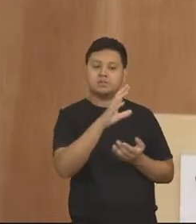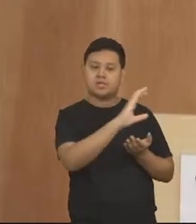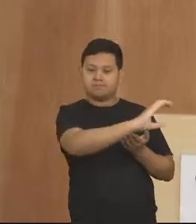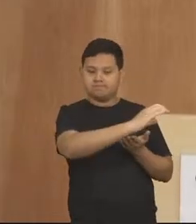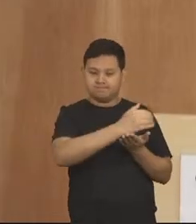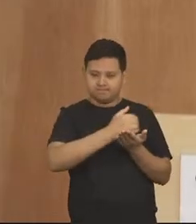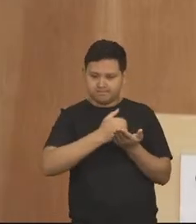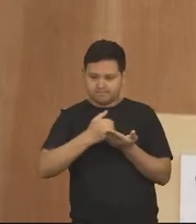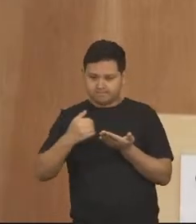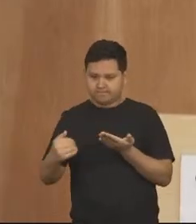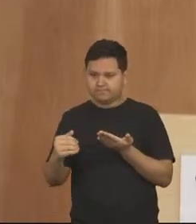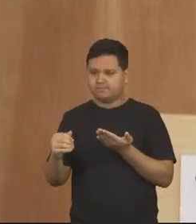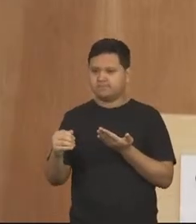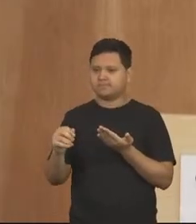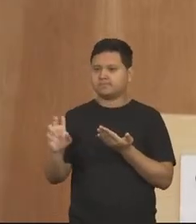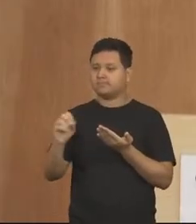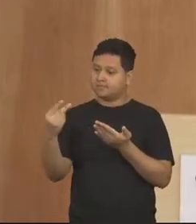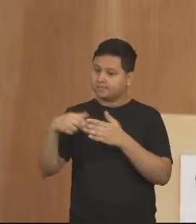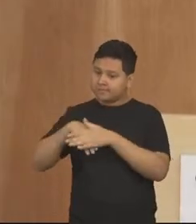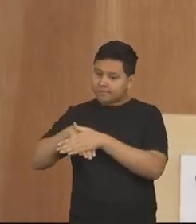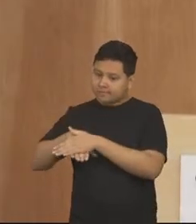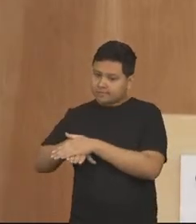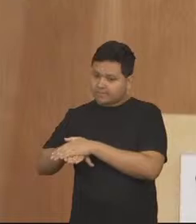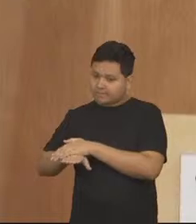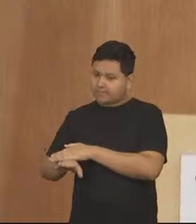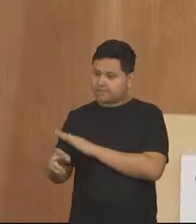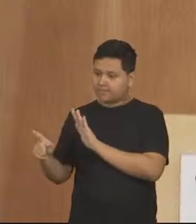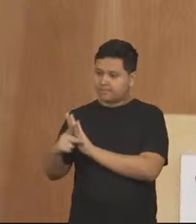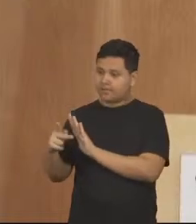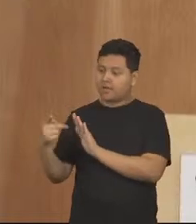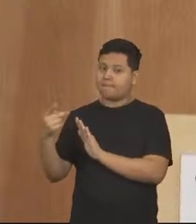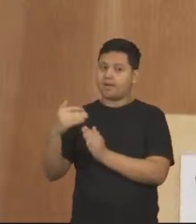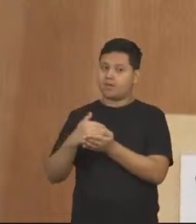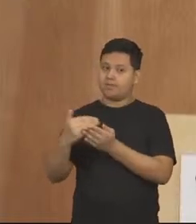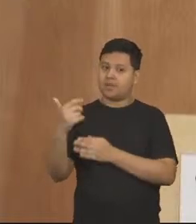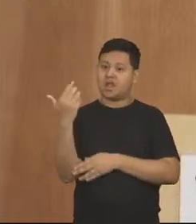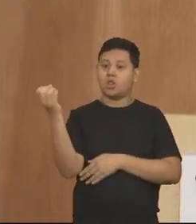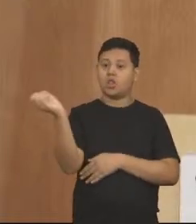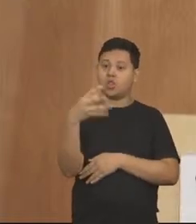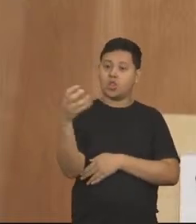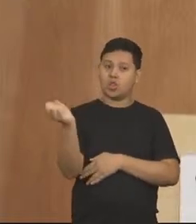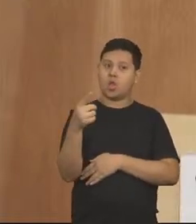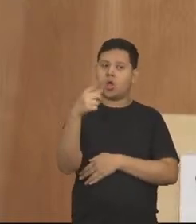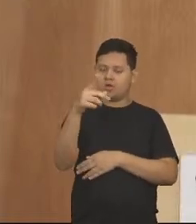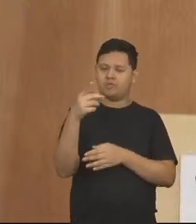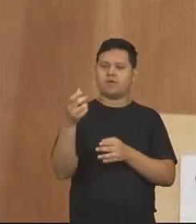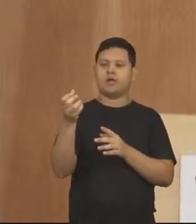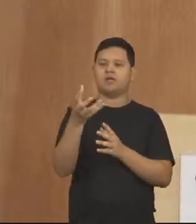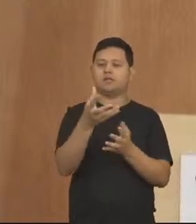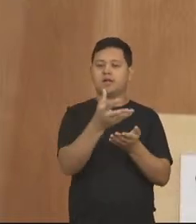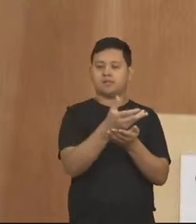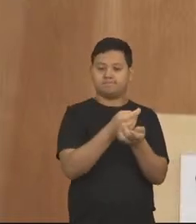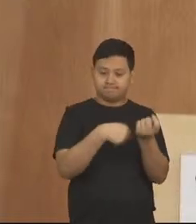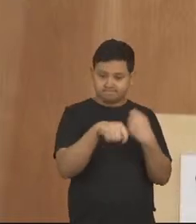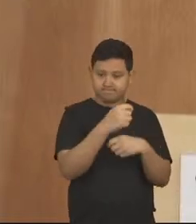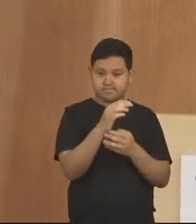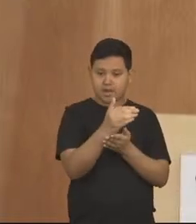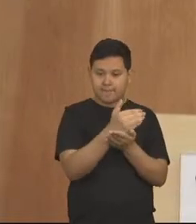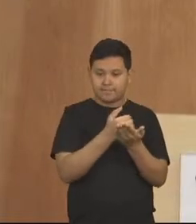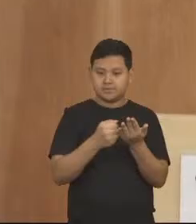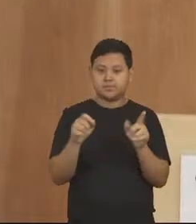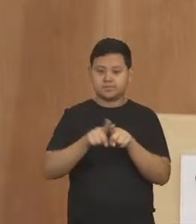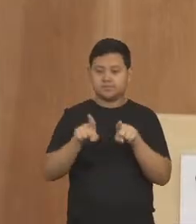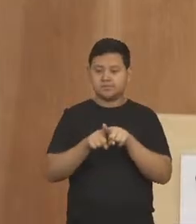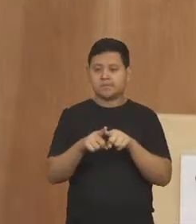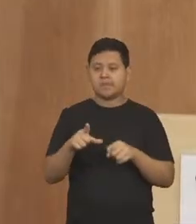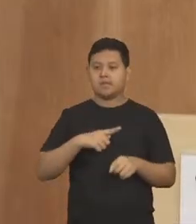poder deixar guardado no fundo para ela poder fazer uma nova captação, que essa é a proposta que a gente fez agora. Ela